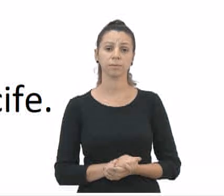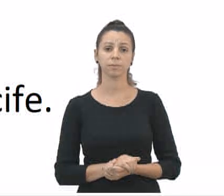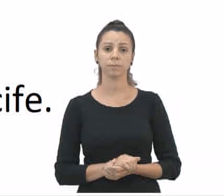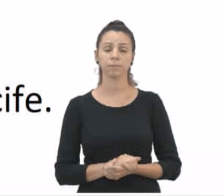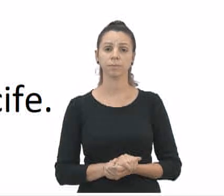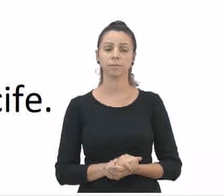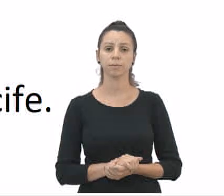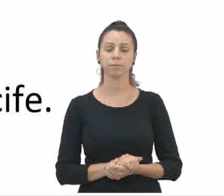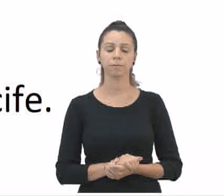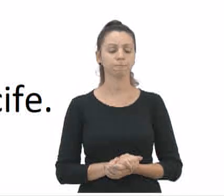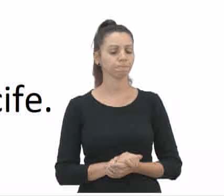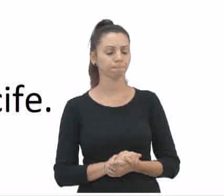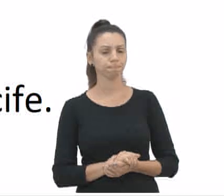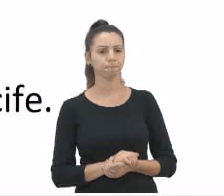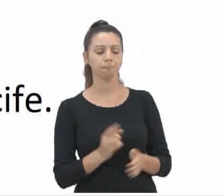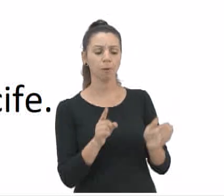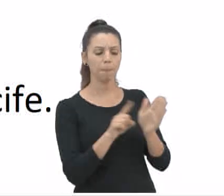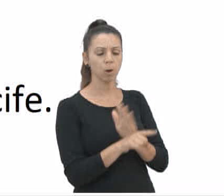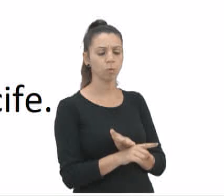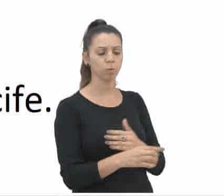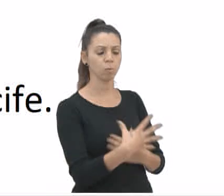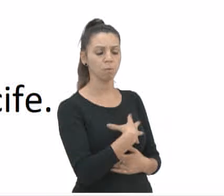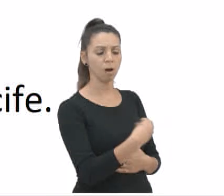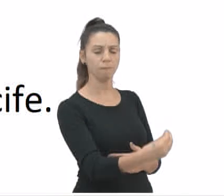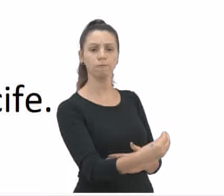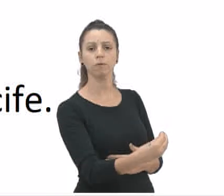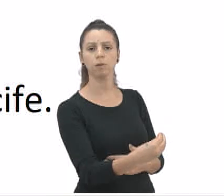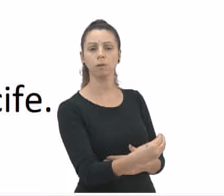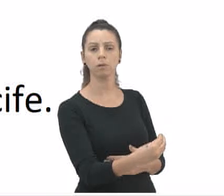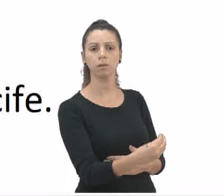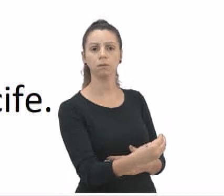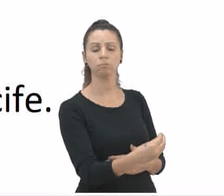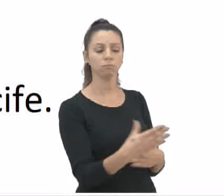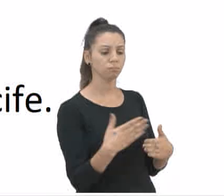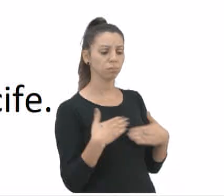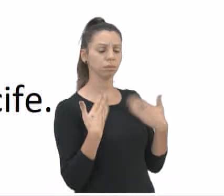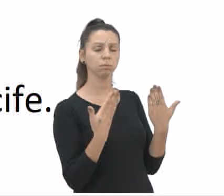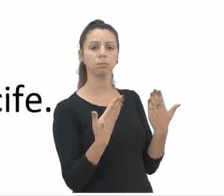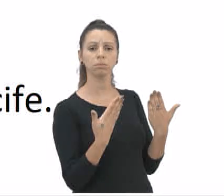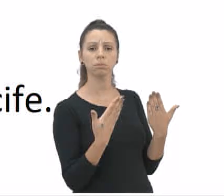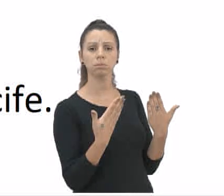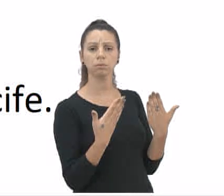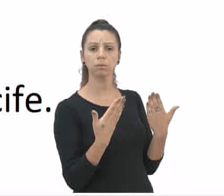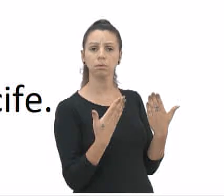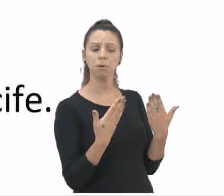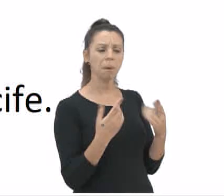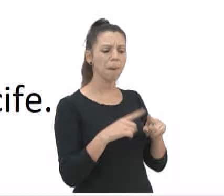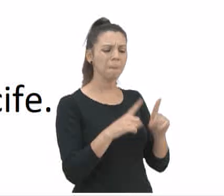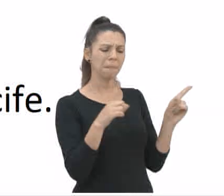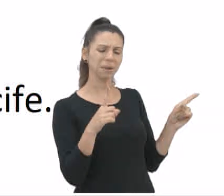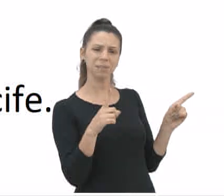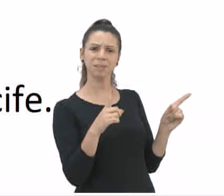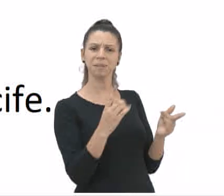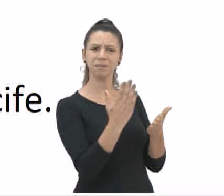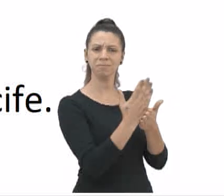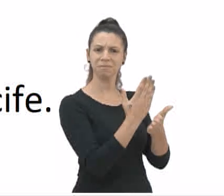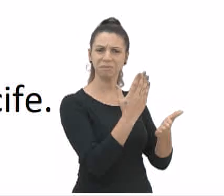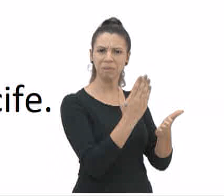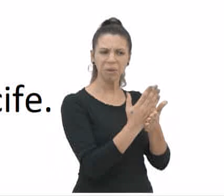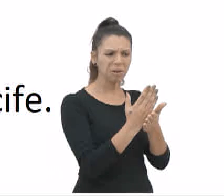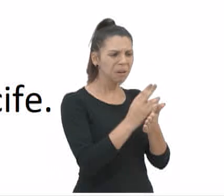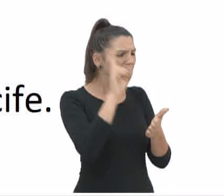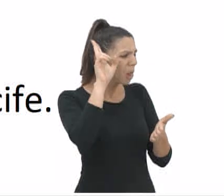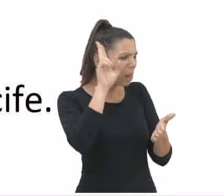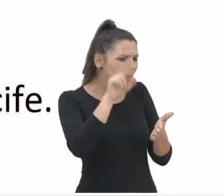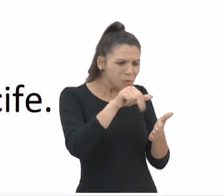Voltou-se para a filha e com enorme surpresa exclamou: "Mas este livro nunca